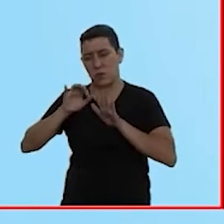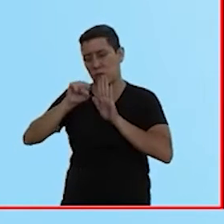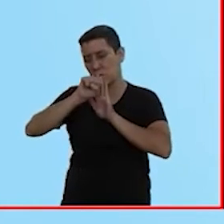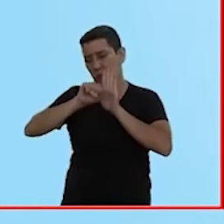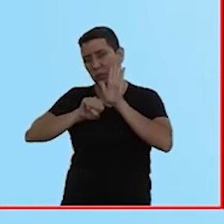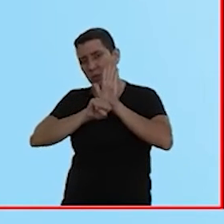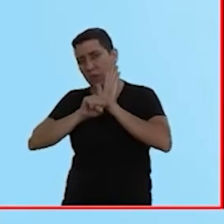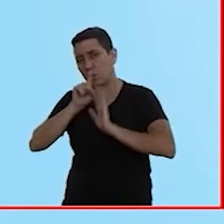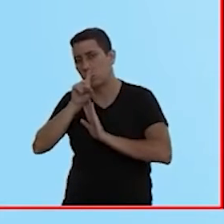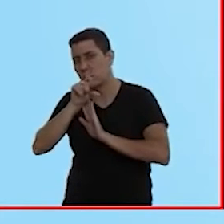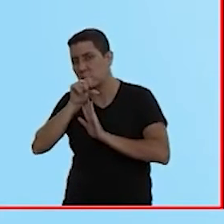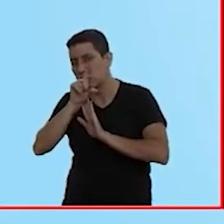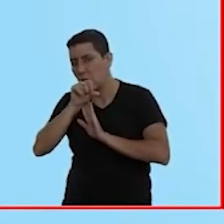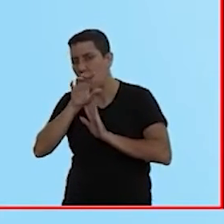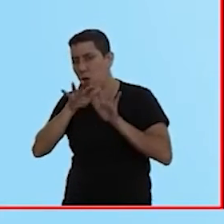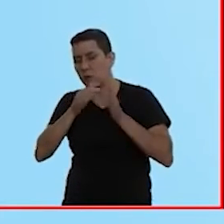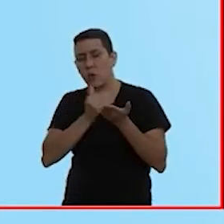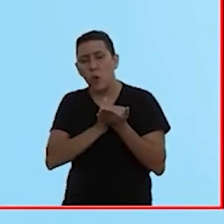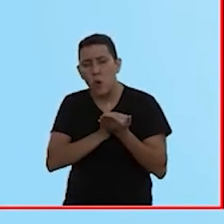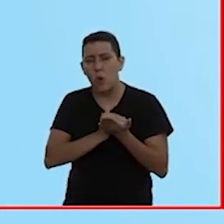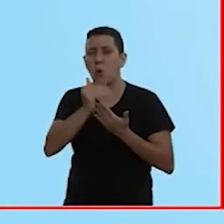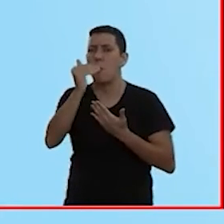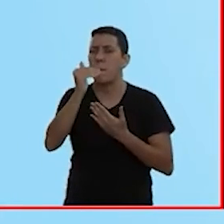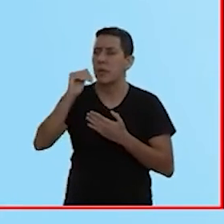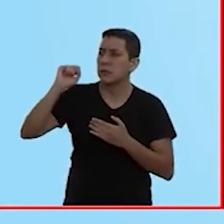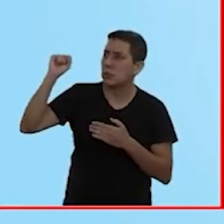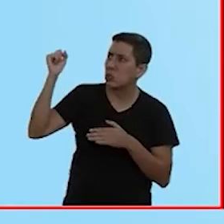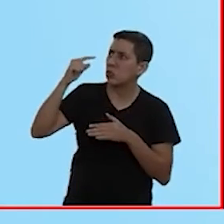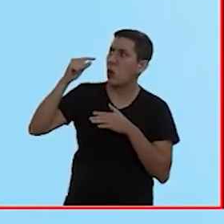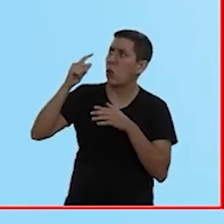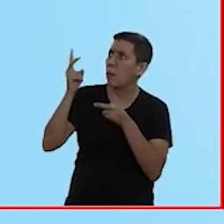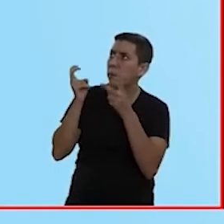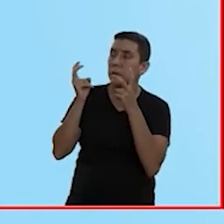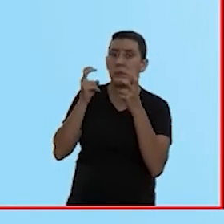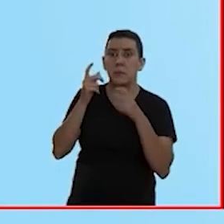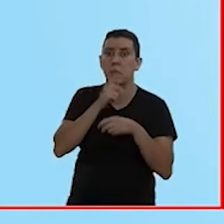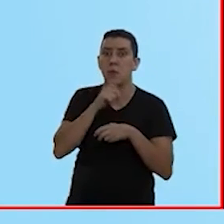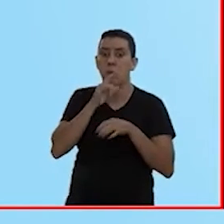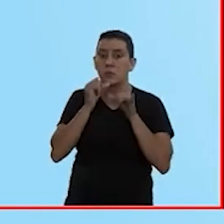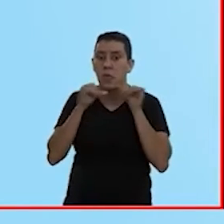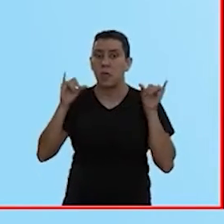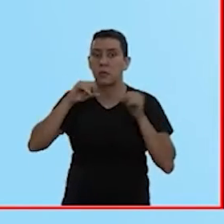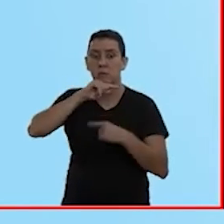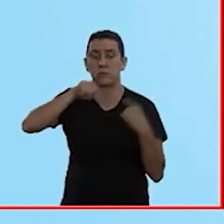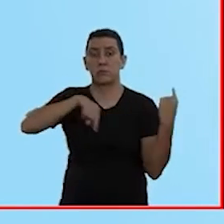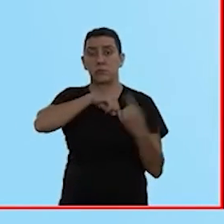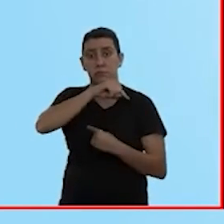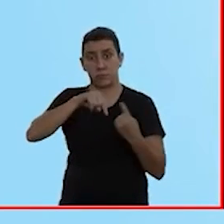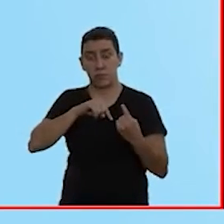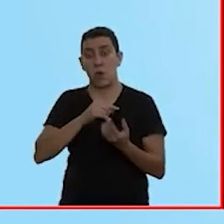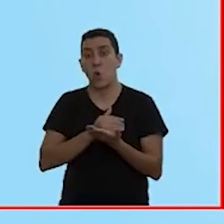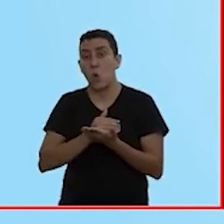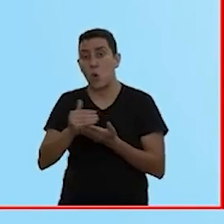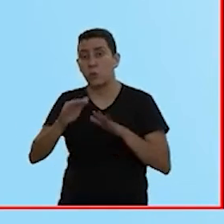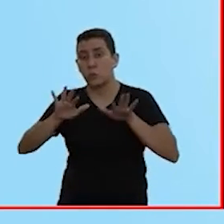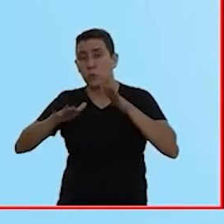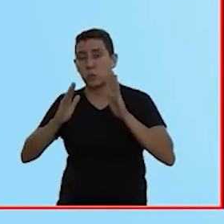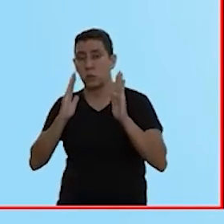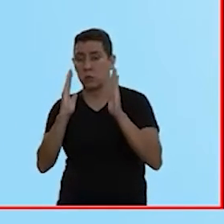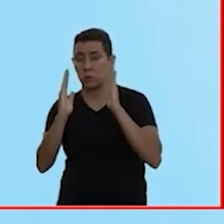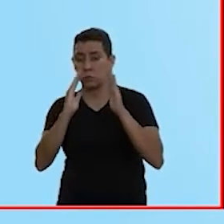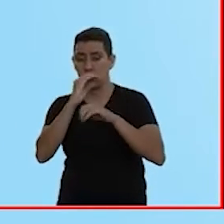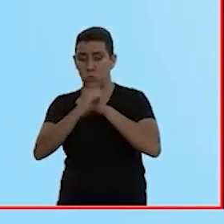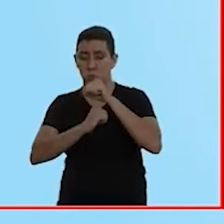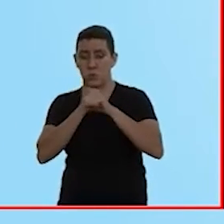século 19 a e as primeiras aplicações começaram a acontecer na década de 70 inicialmente no setor